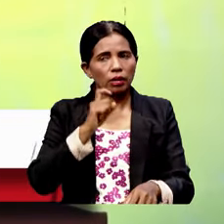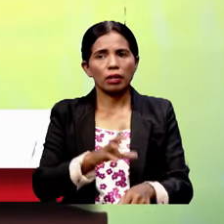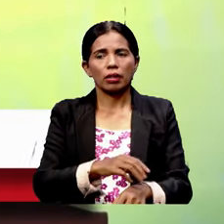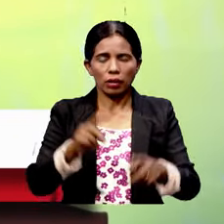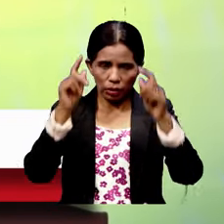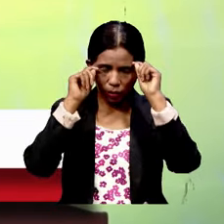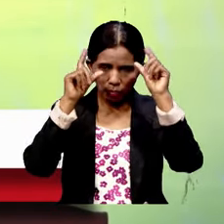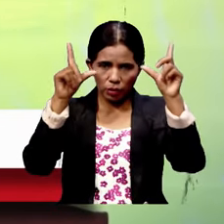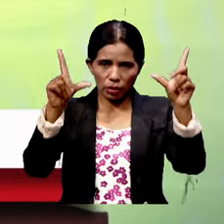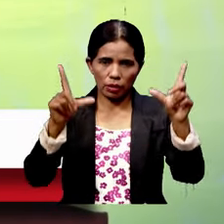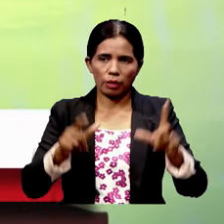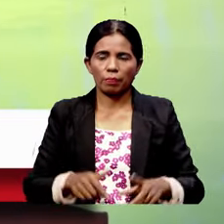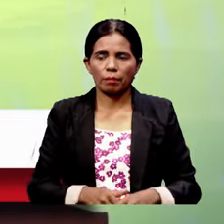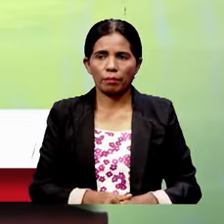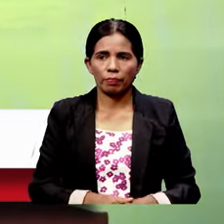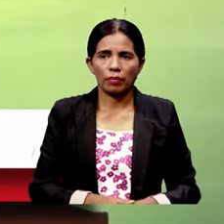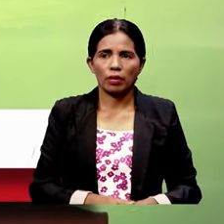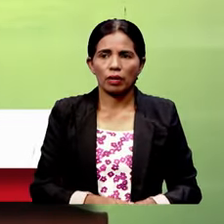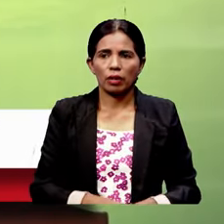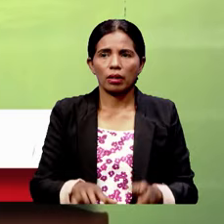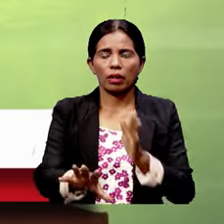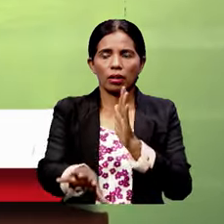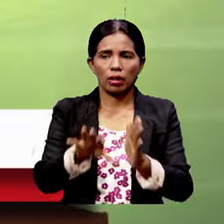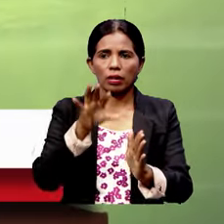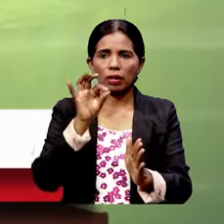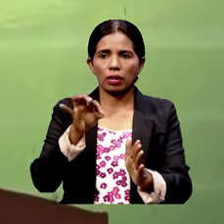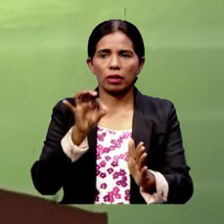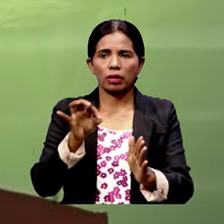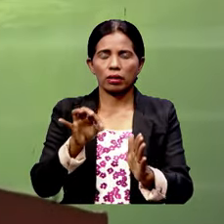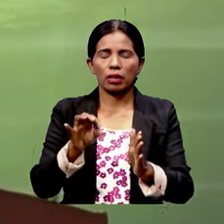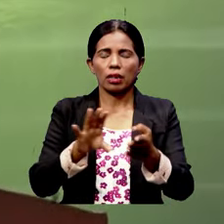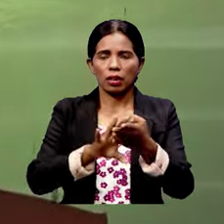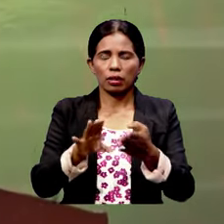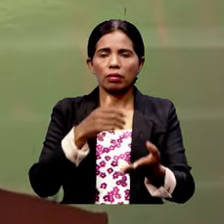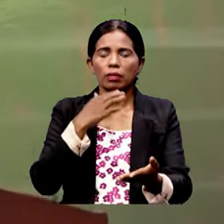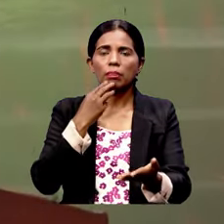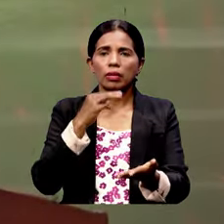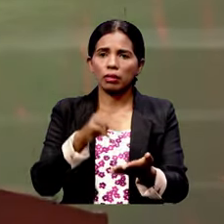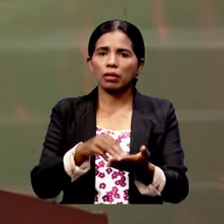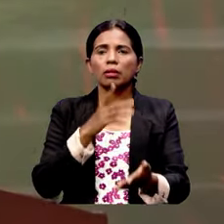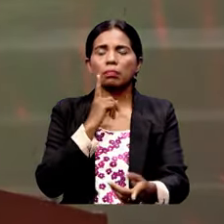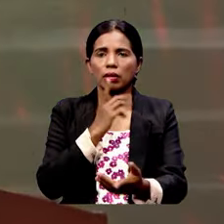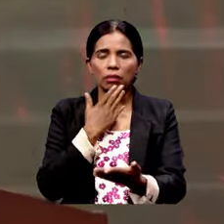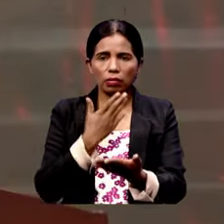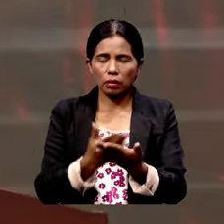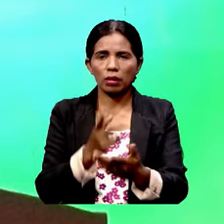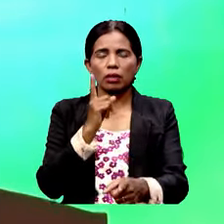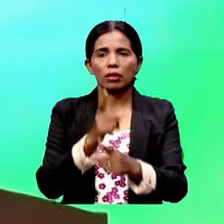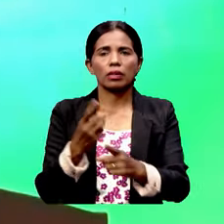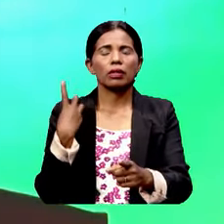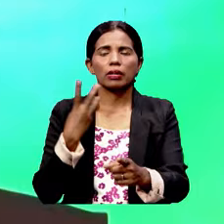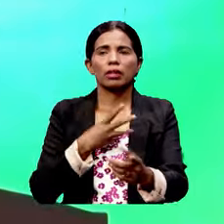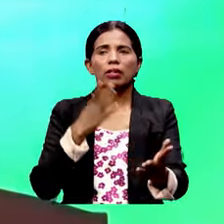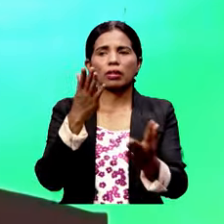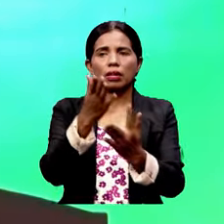Timor-Leste, foi Nadal, que está na novidades e da Macdia que teve, e tem a adesão da